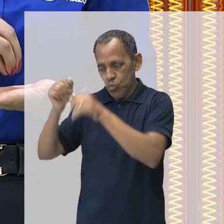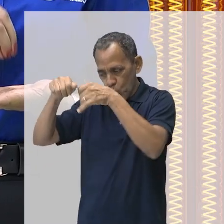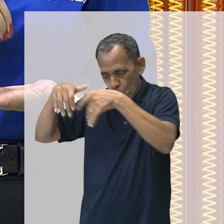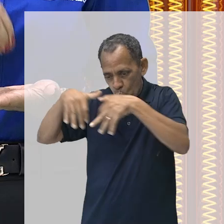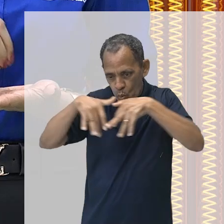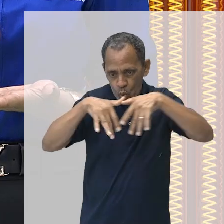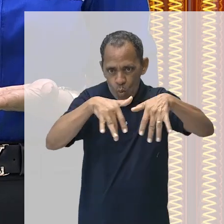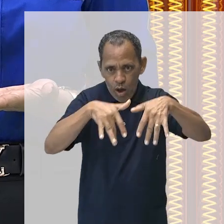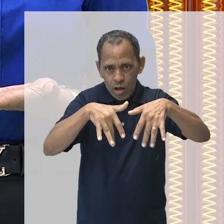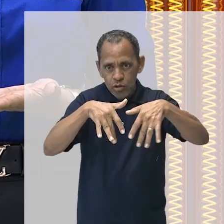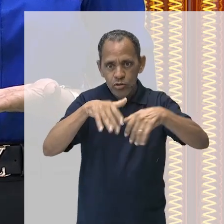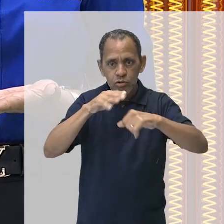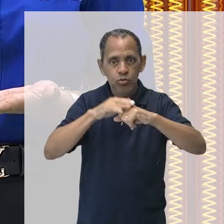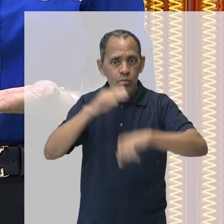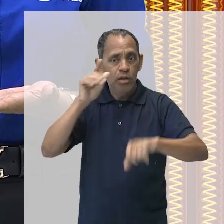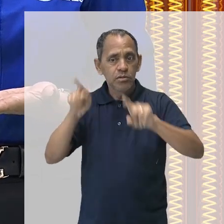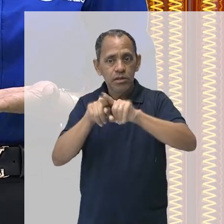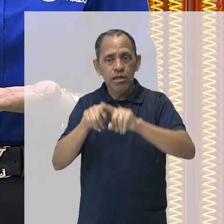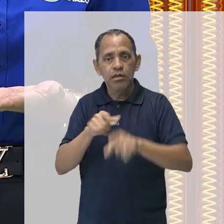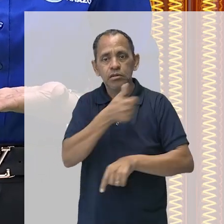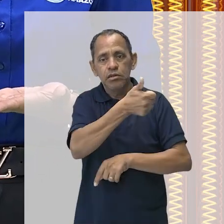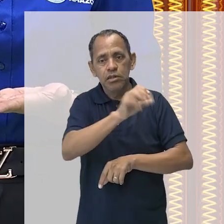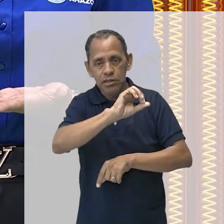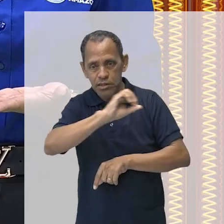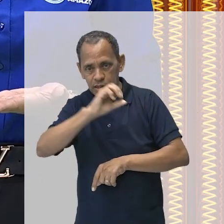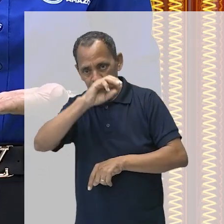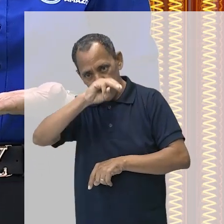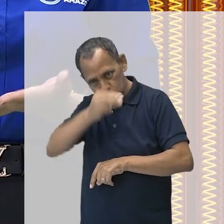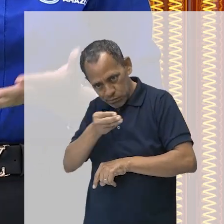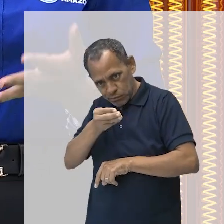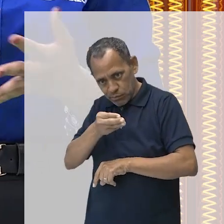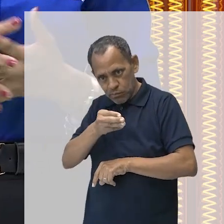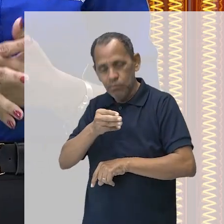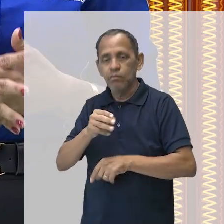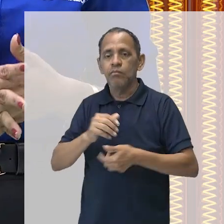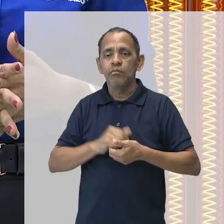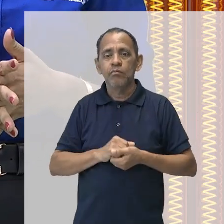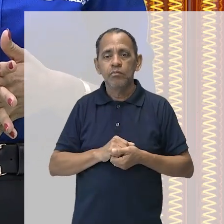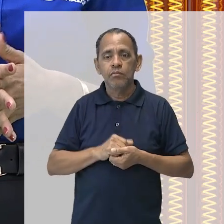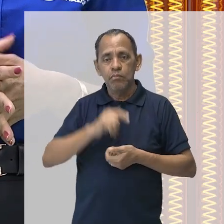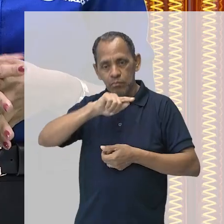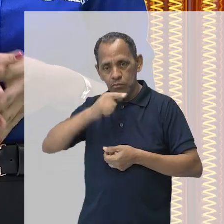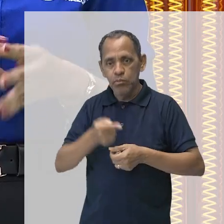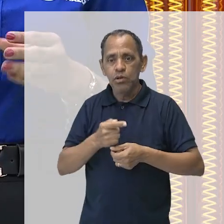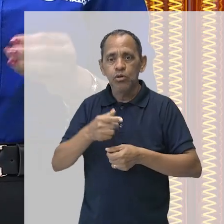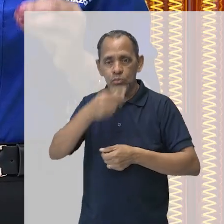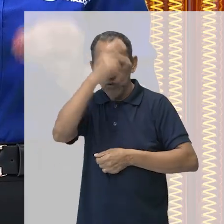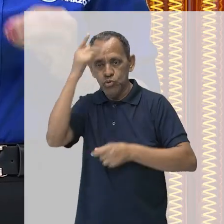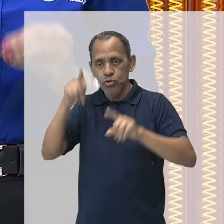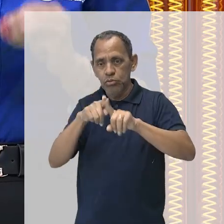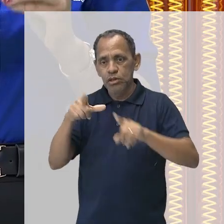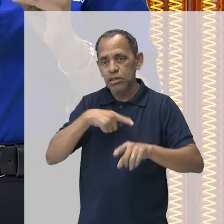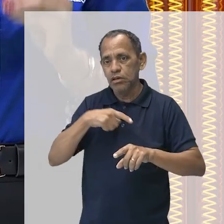no máximo 100 mil pessoas, não poderia ter mais pessoas que isso. Houve também a